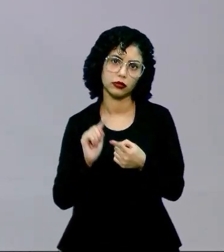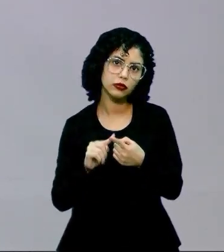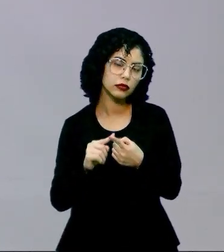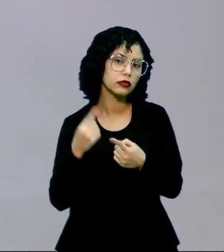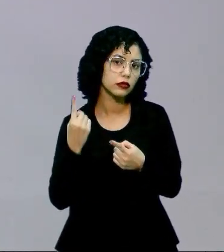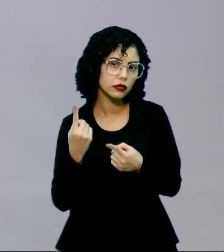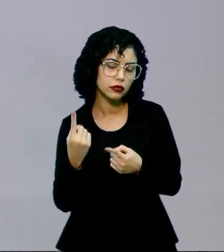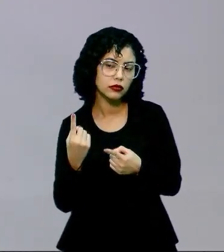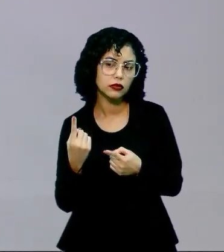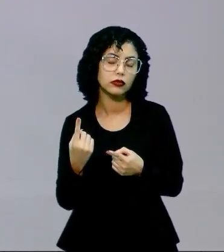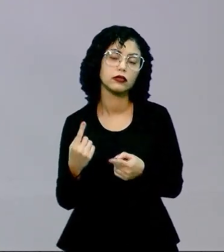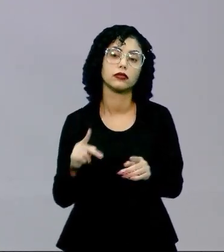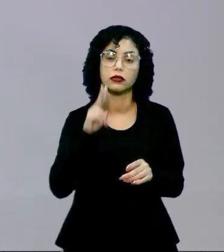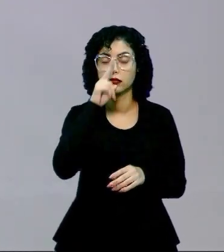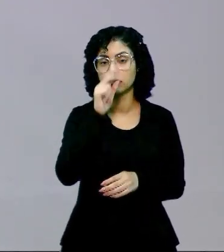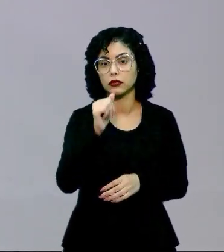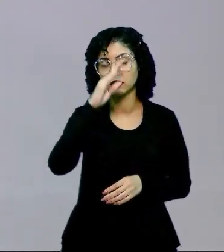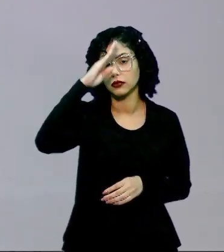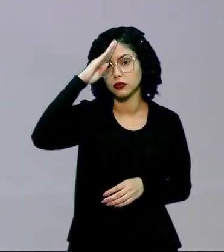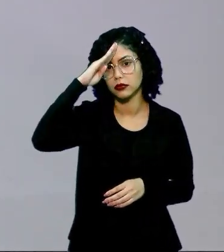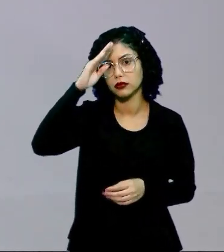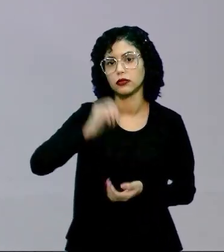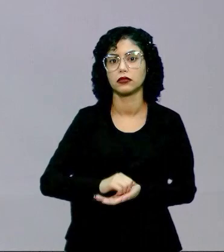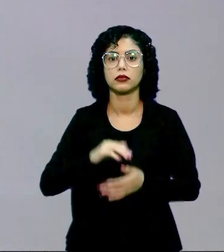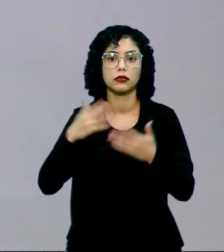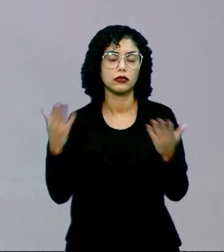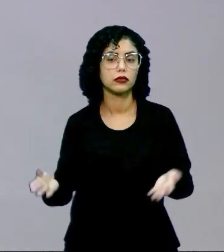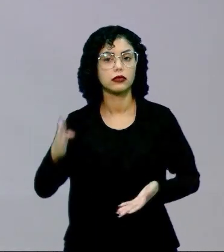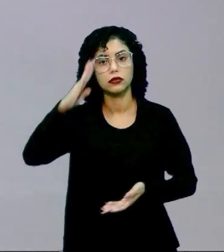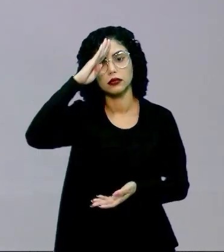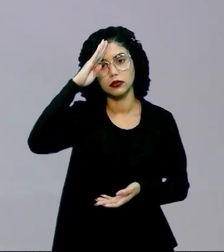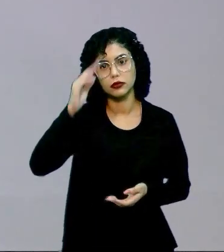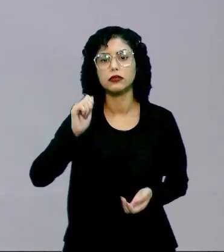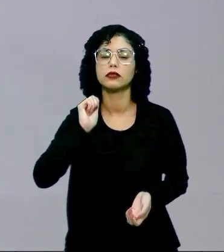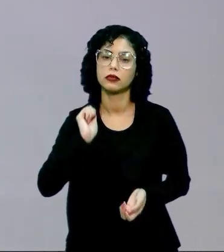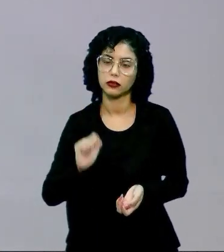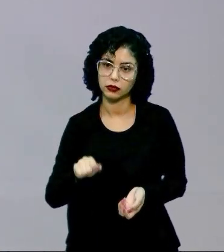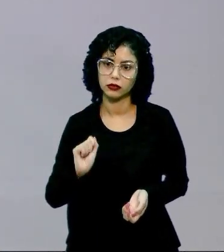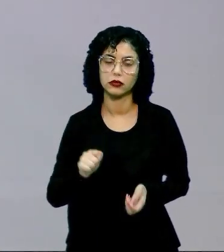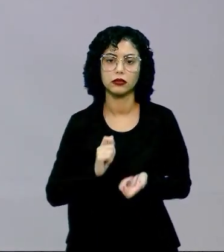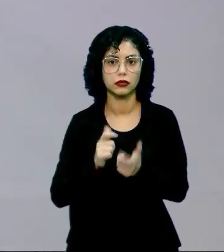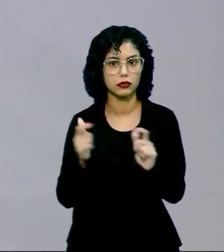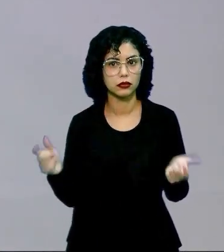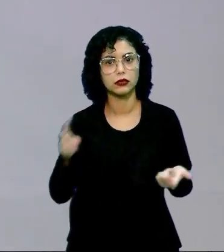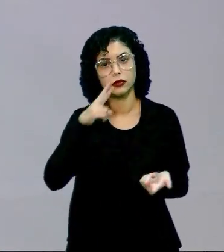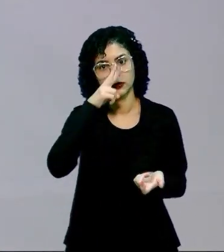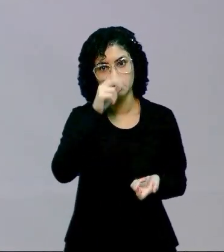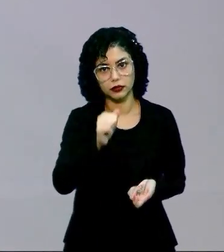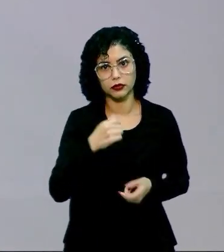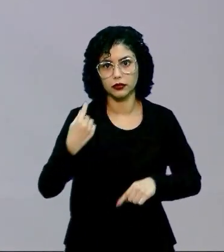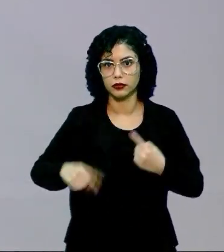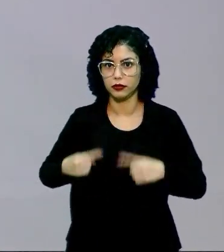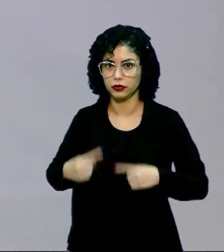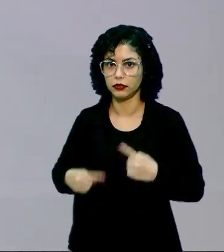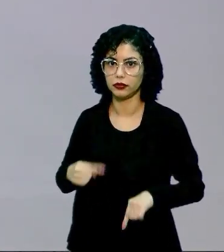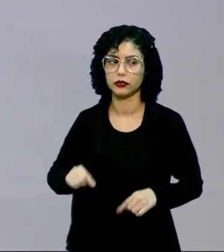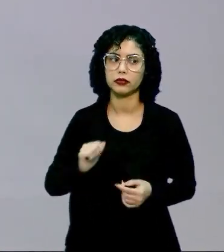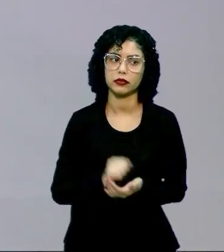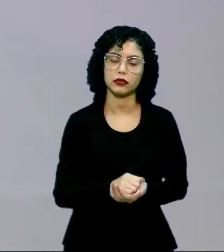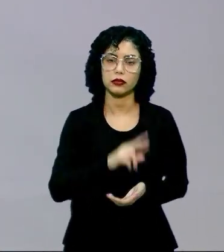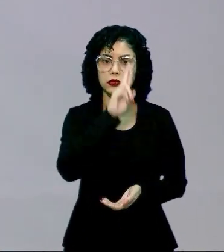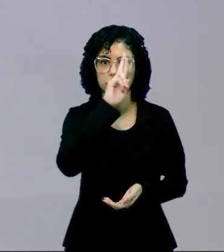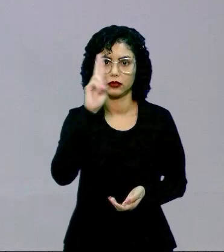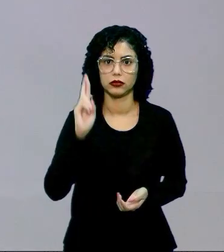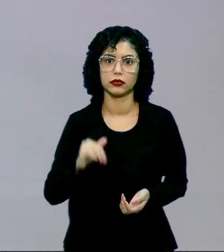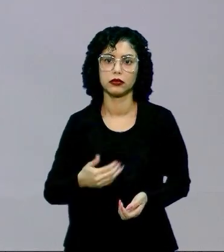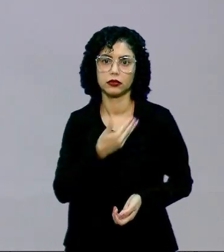2 cônsules ele exercia o poder militar? Então, os militares eles tinham sim grande poder político, né, na